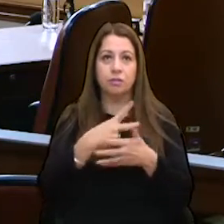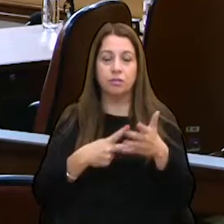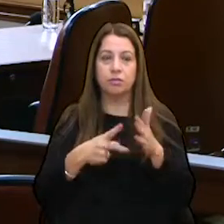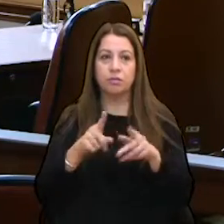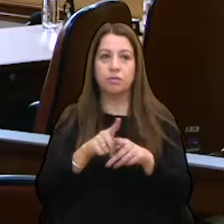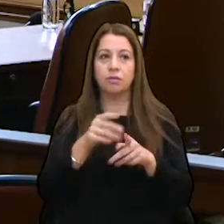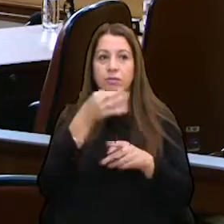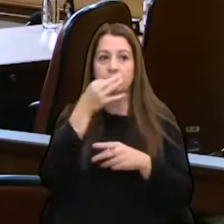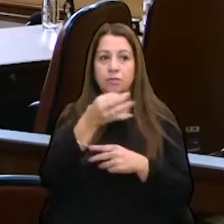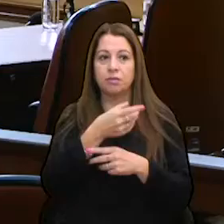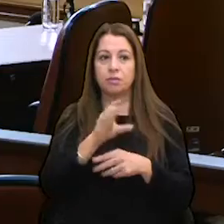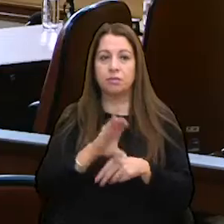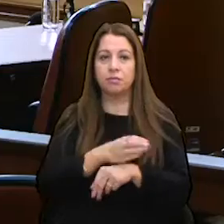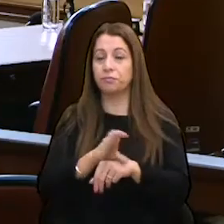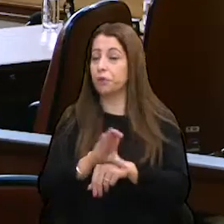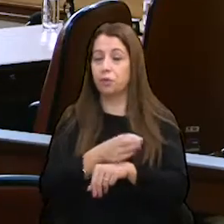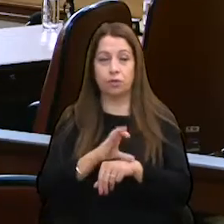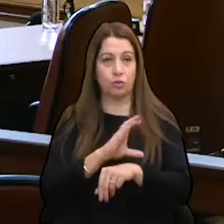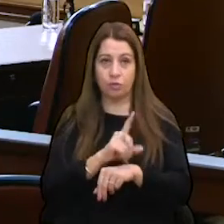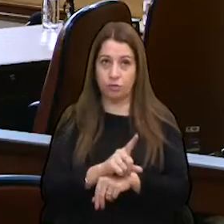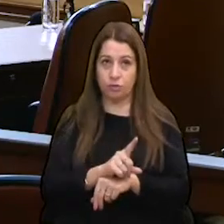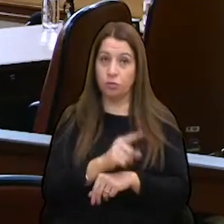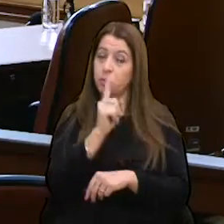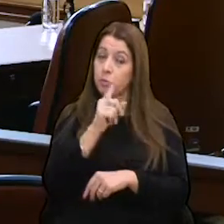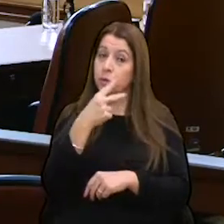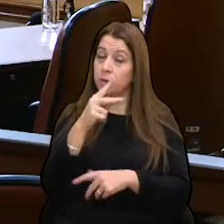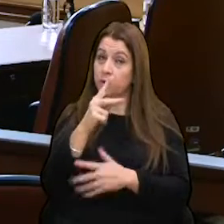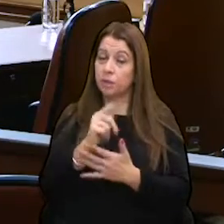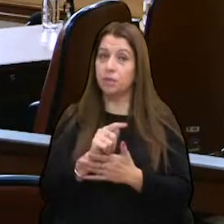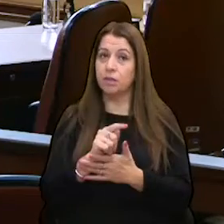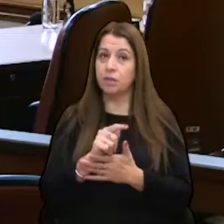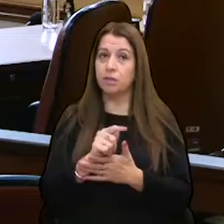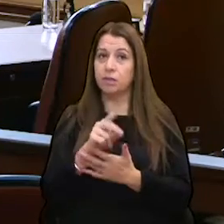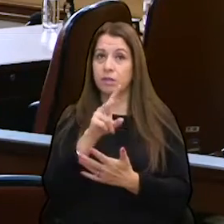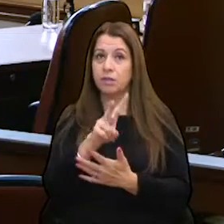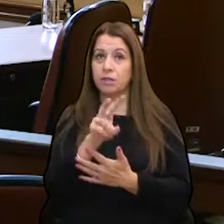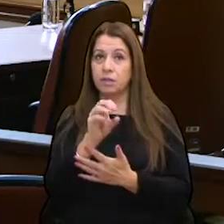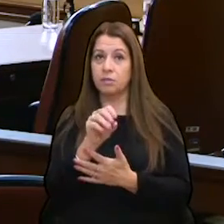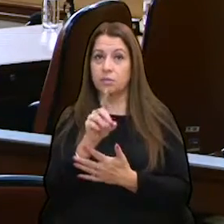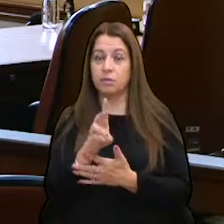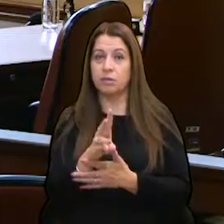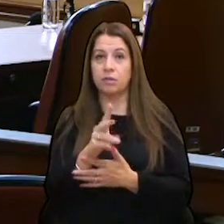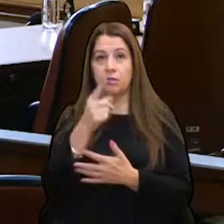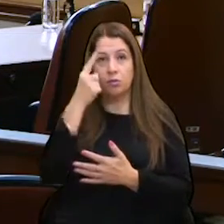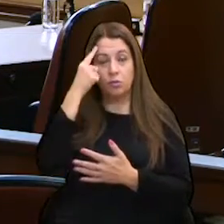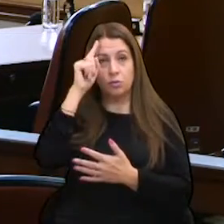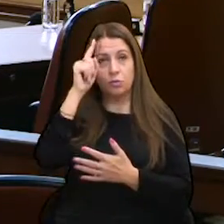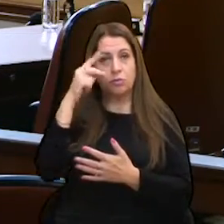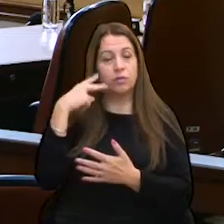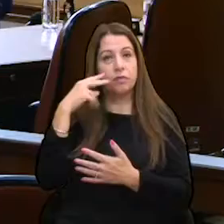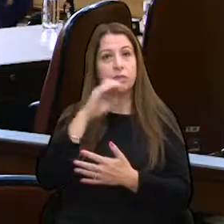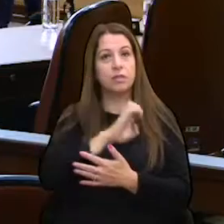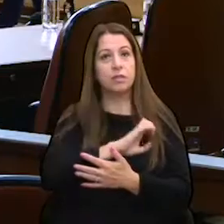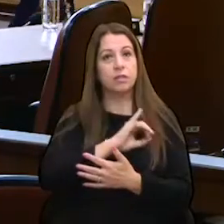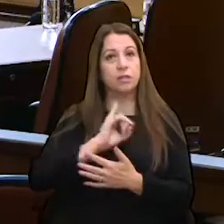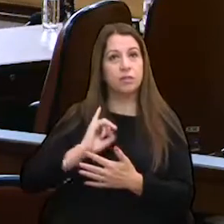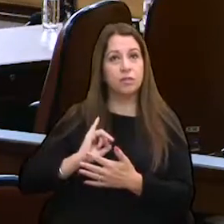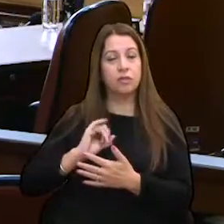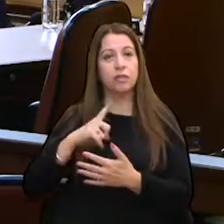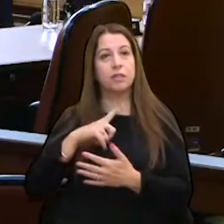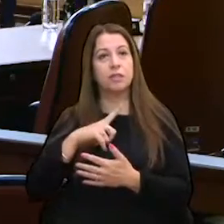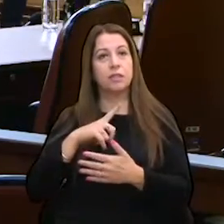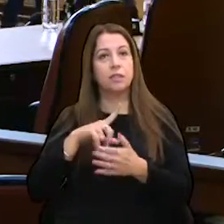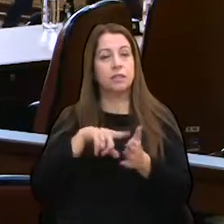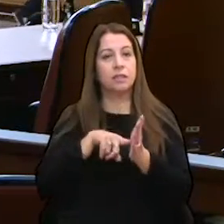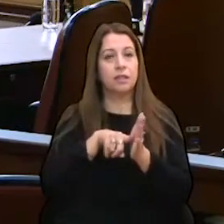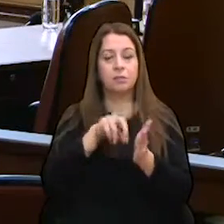dois pareceres de inconstitucionalidade. Um deles é de 2013, de autoria do vereador Edi Carlos, que estabelece que